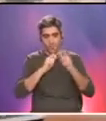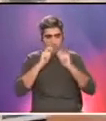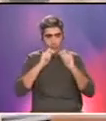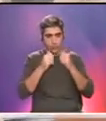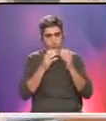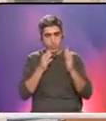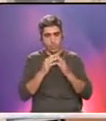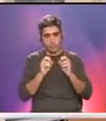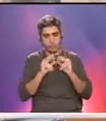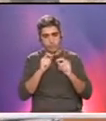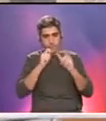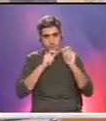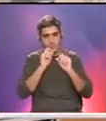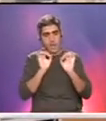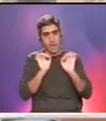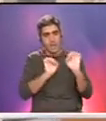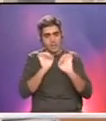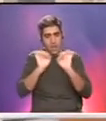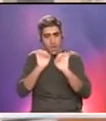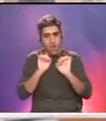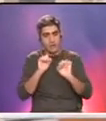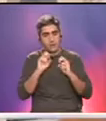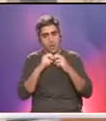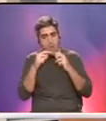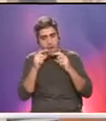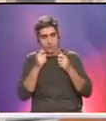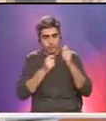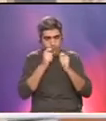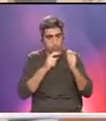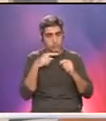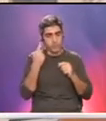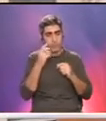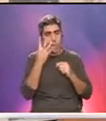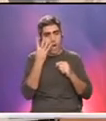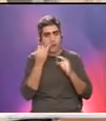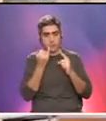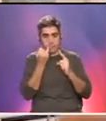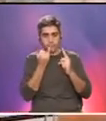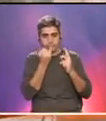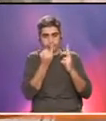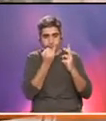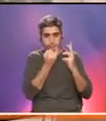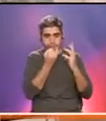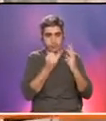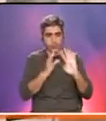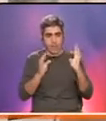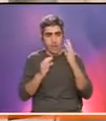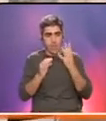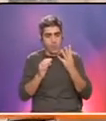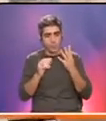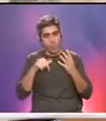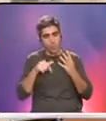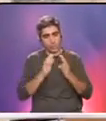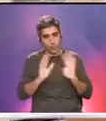cima, limpar as infecções, colocar 4 implantes para poder ter hoje dentes fixos, está